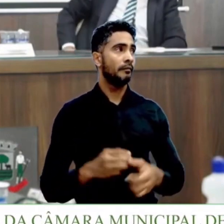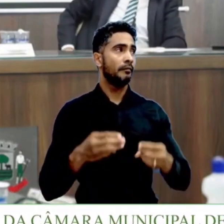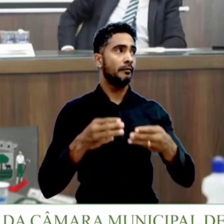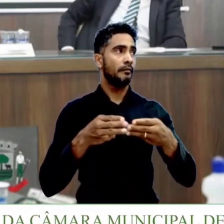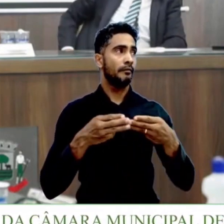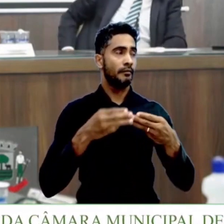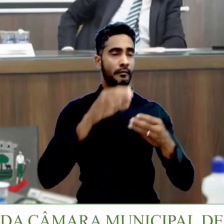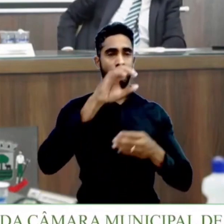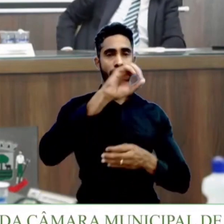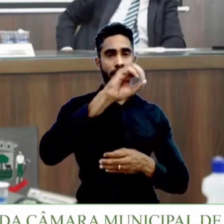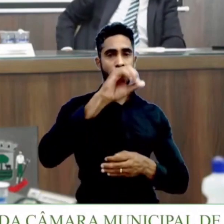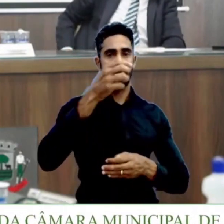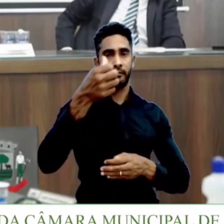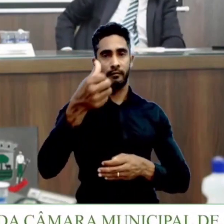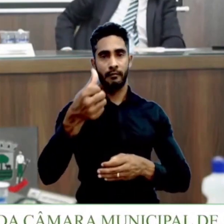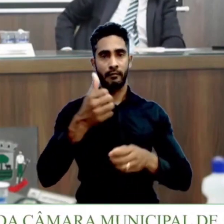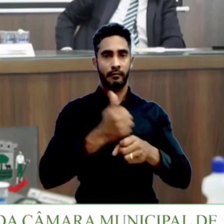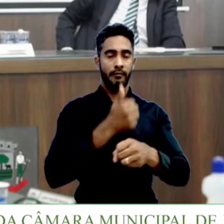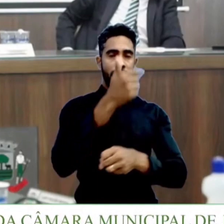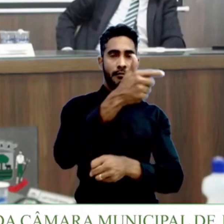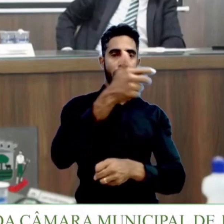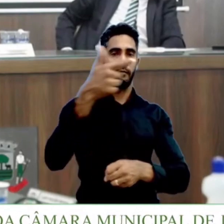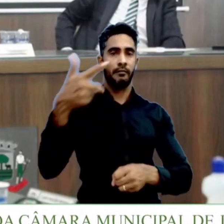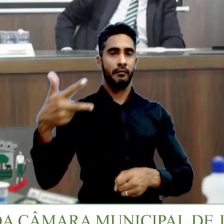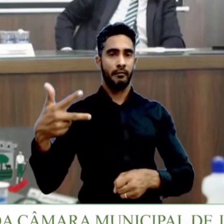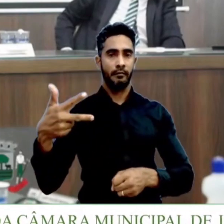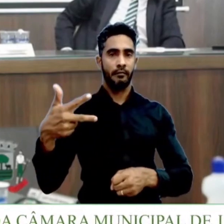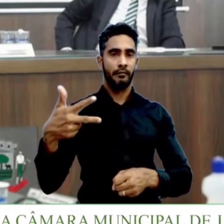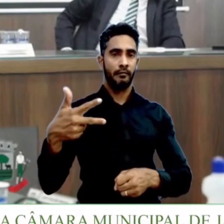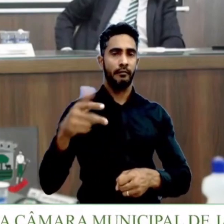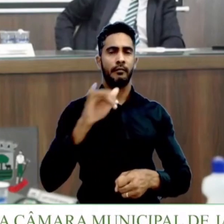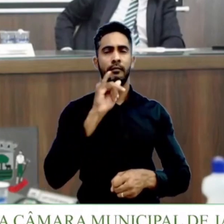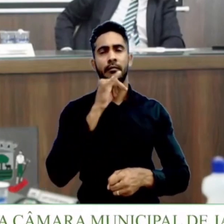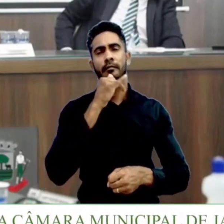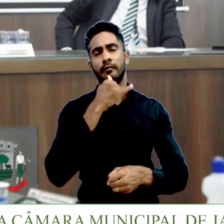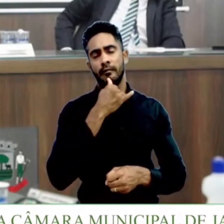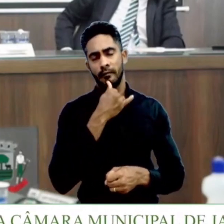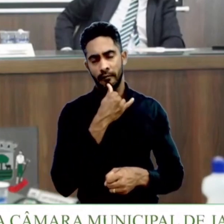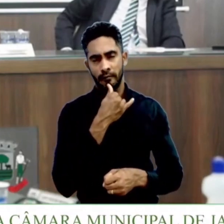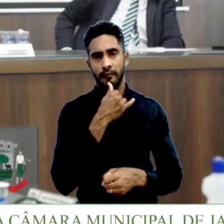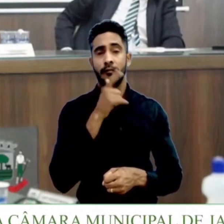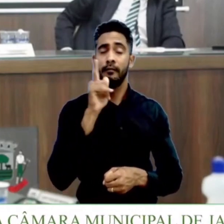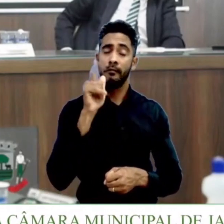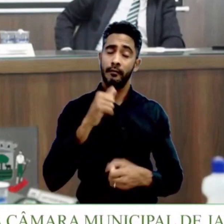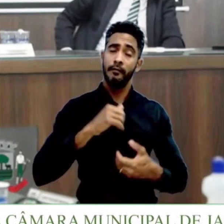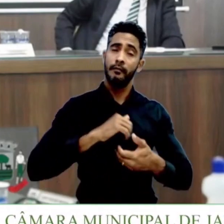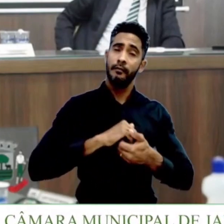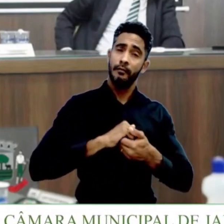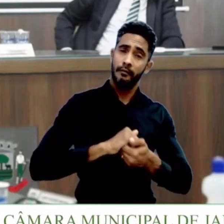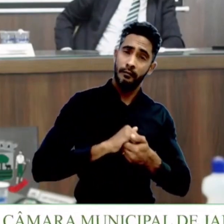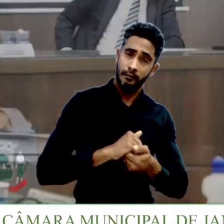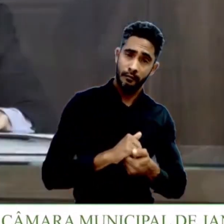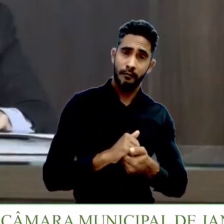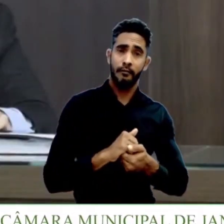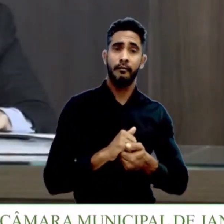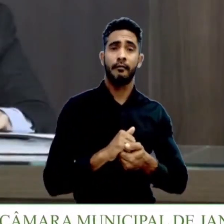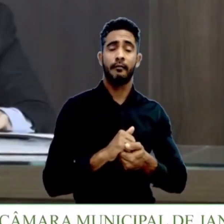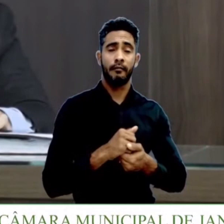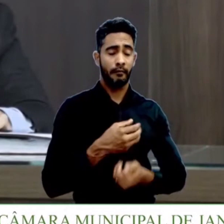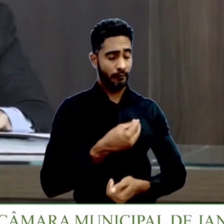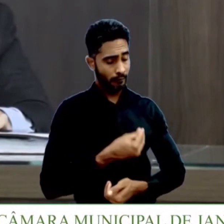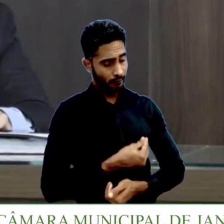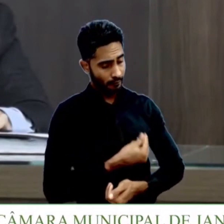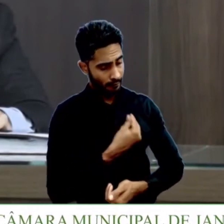Moção 006 de 2023. Moção de pesar. Com cordiais cumprimentos, sirvo-me do